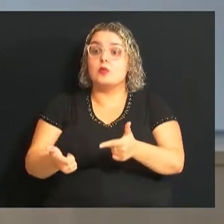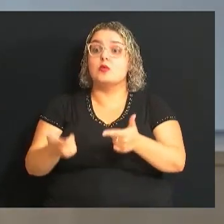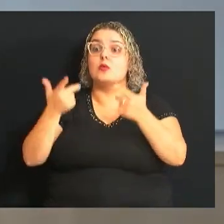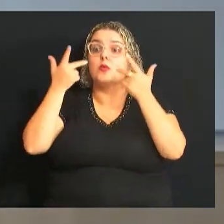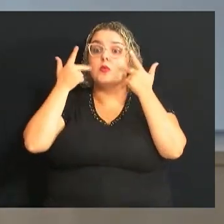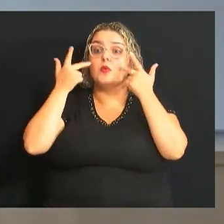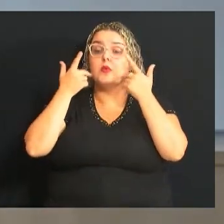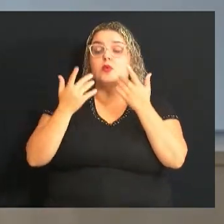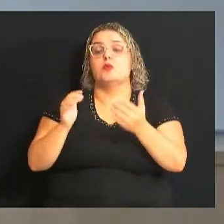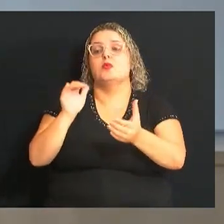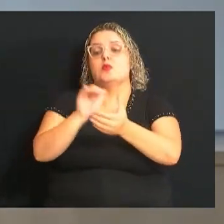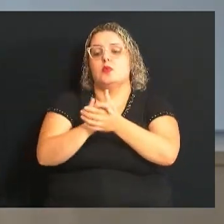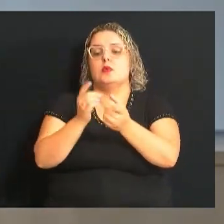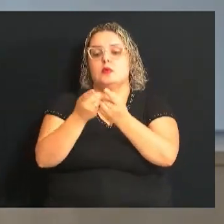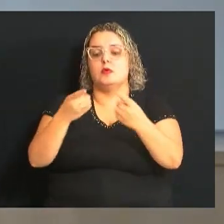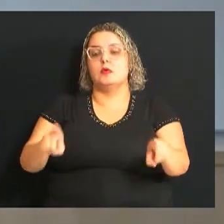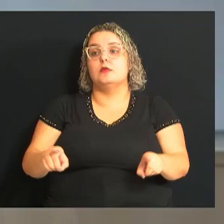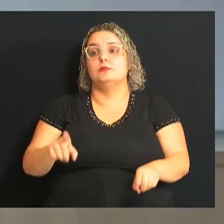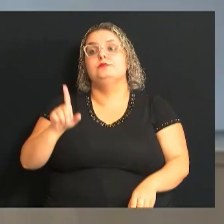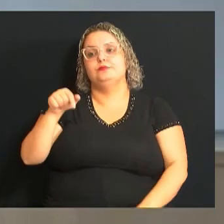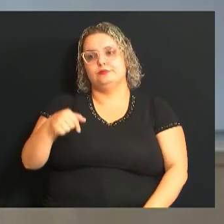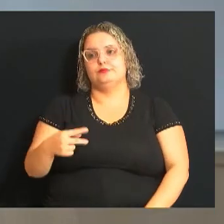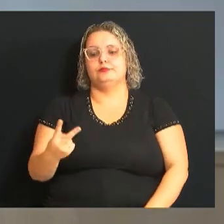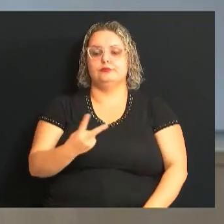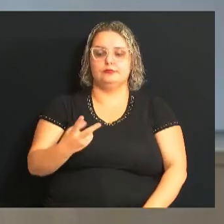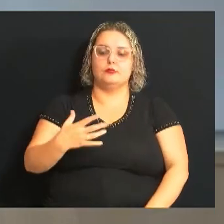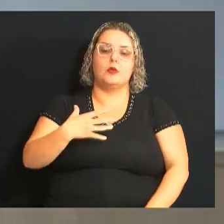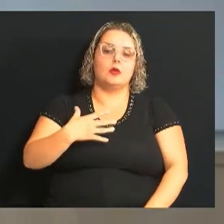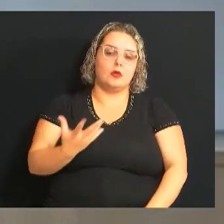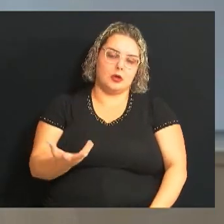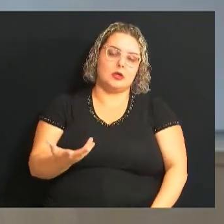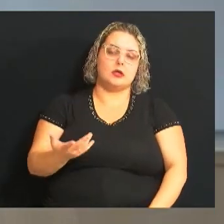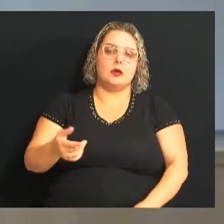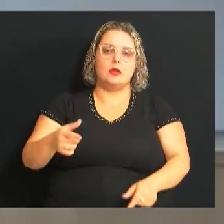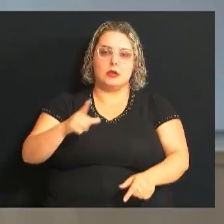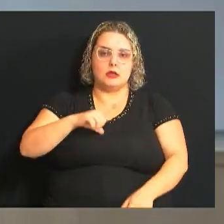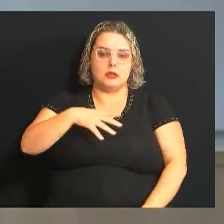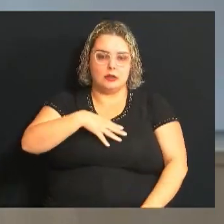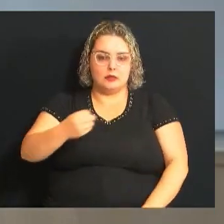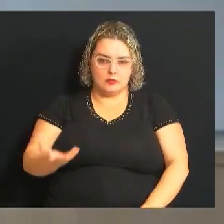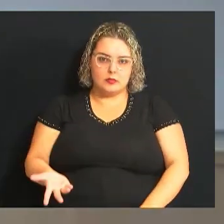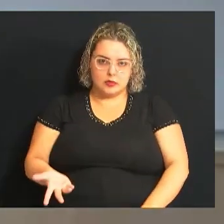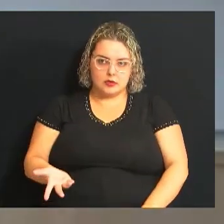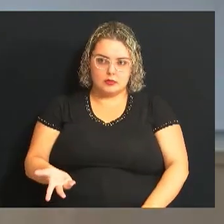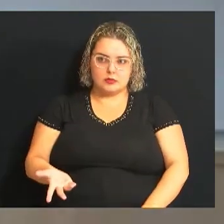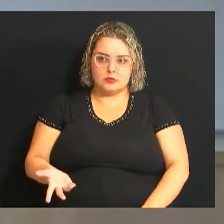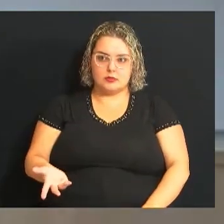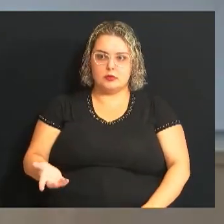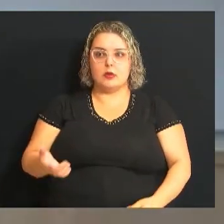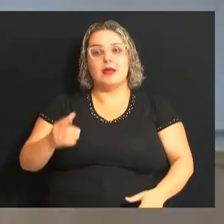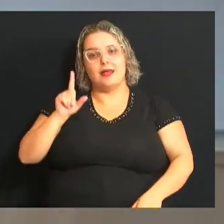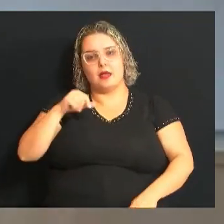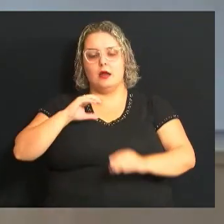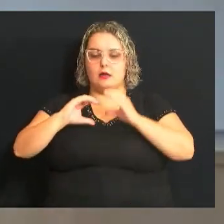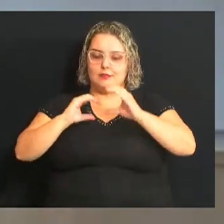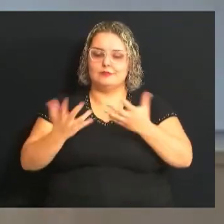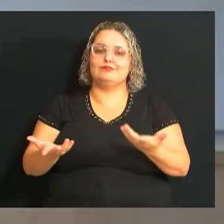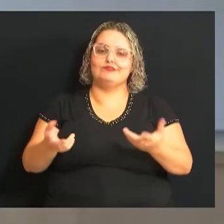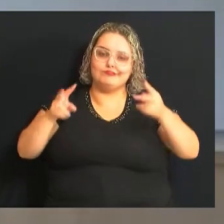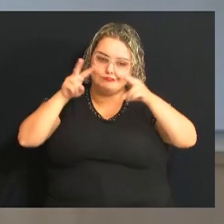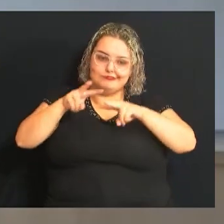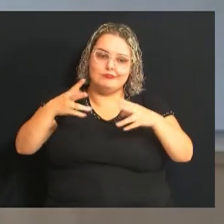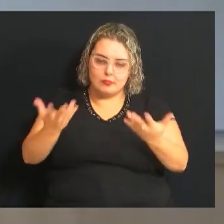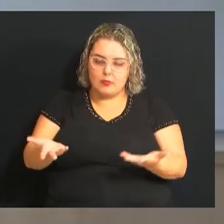divorciados com filhos é o problema de comunicação, que fica evidente no caso deles, né? Eu costumo dizer que quando a pessoa vai a uma